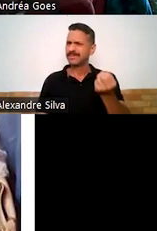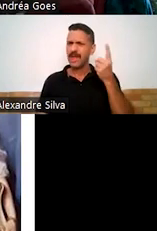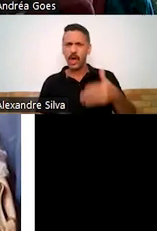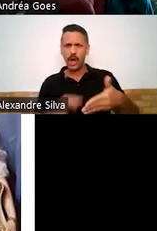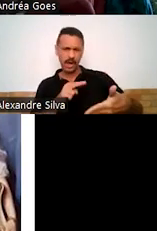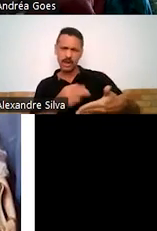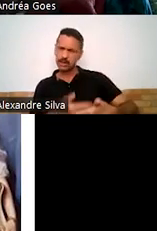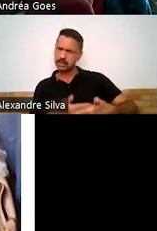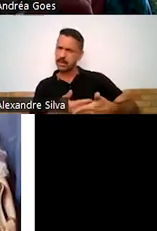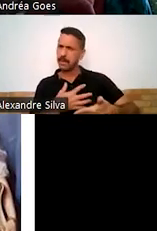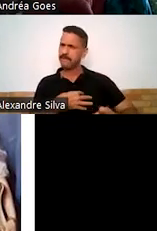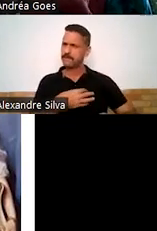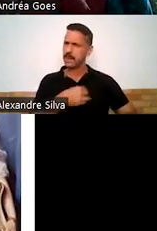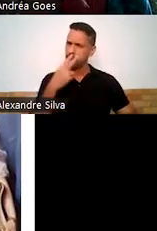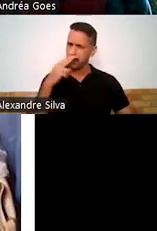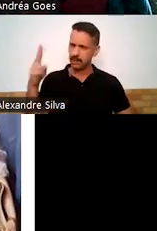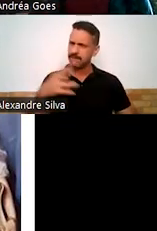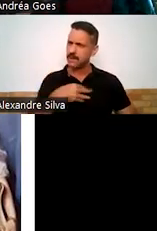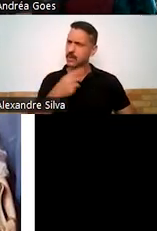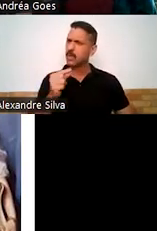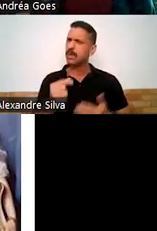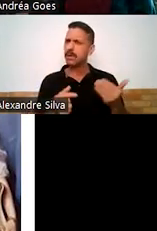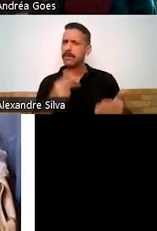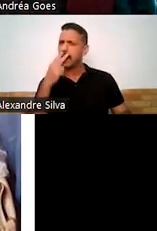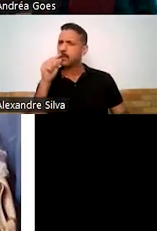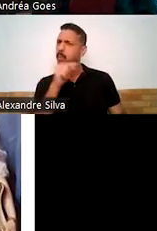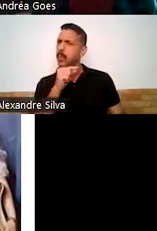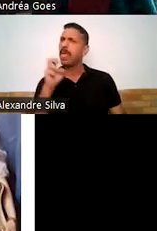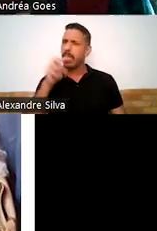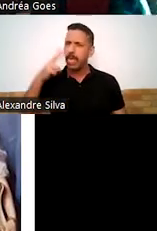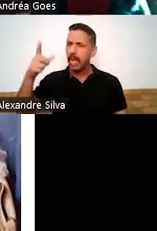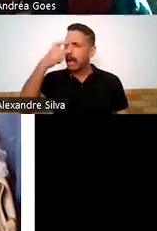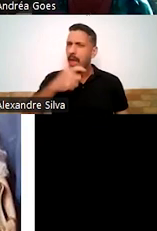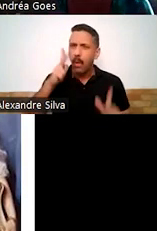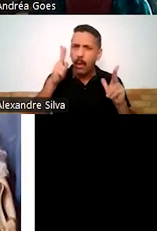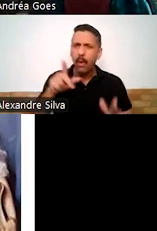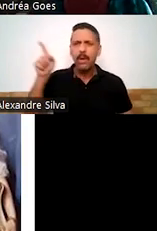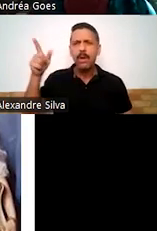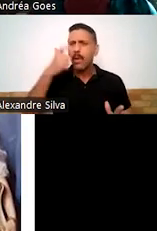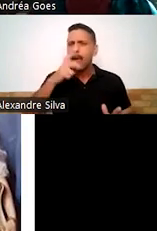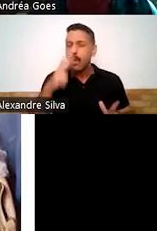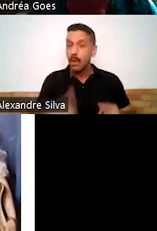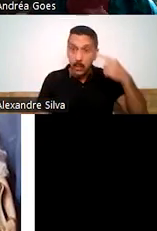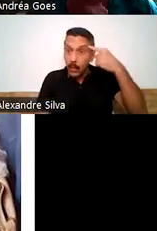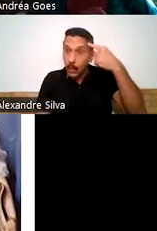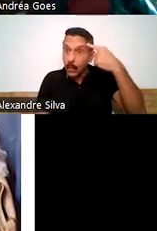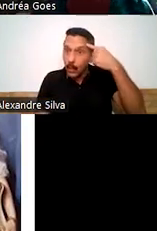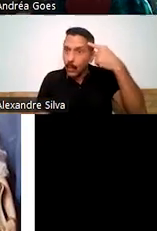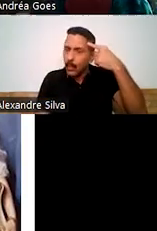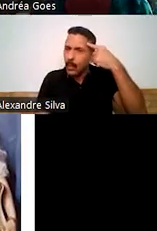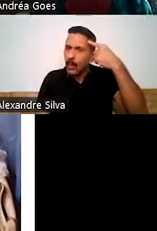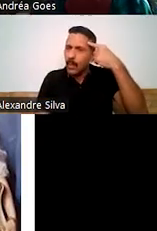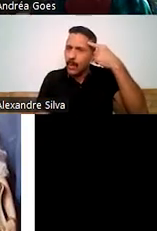criança, o filho dele, a princípio o filho dele, ele vê o Escobar na frente dele. Então, ele vira uma espécie de obsessão, e